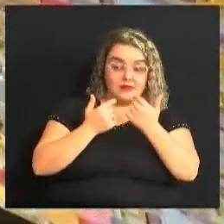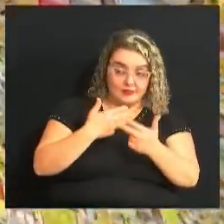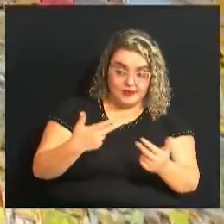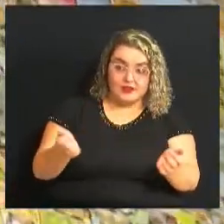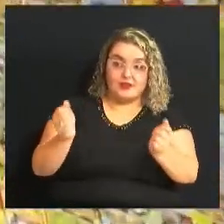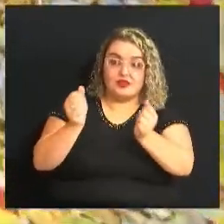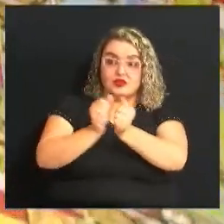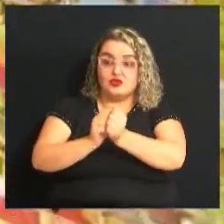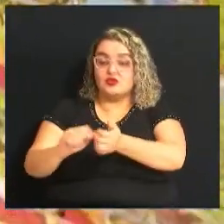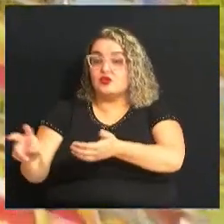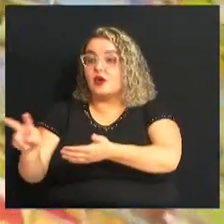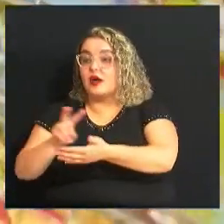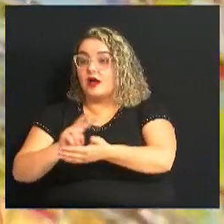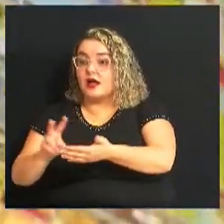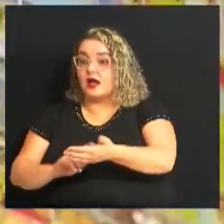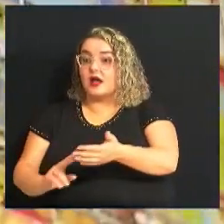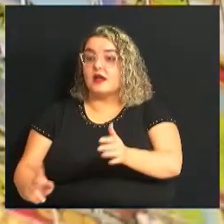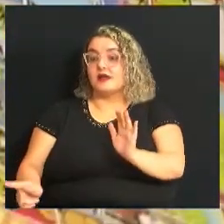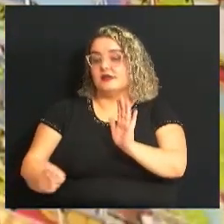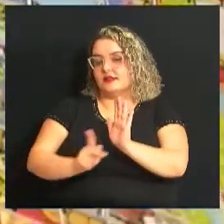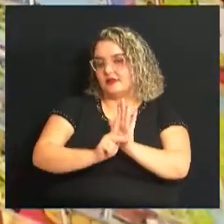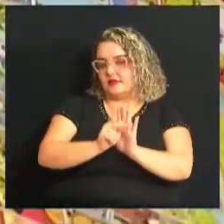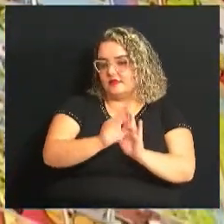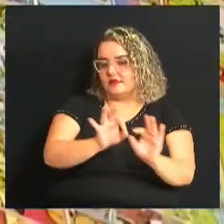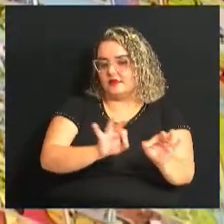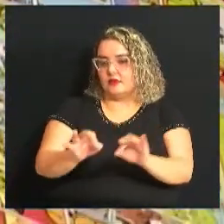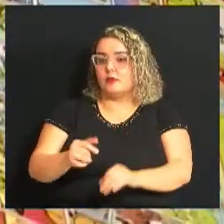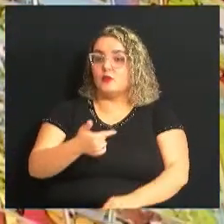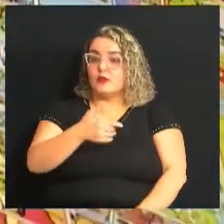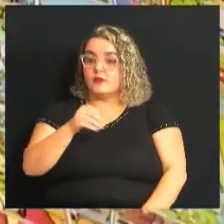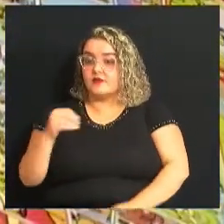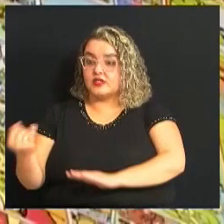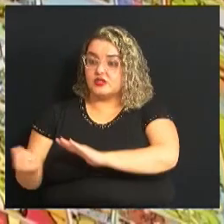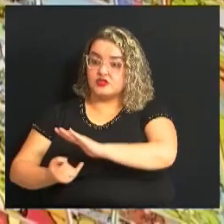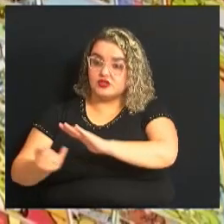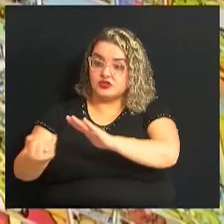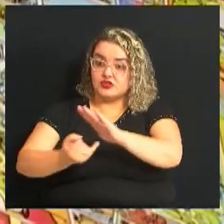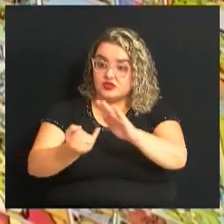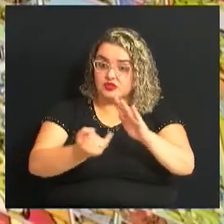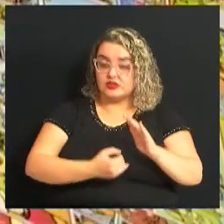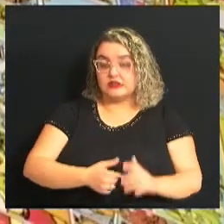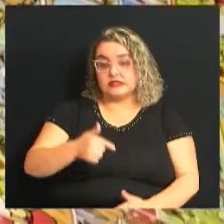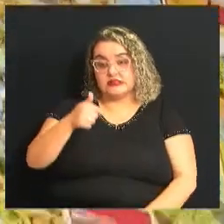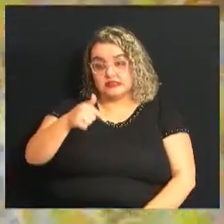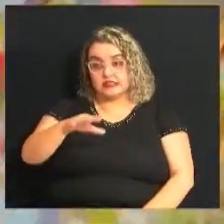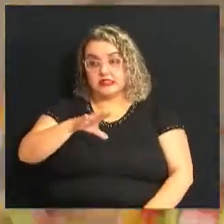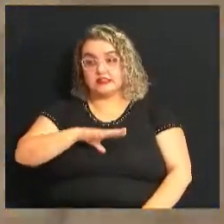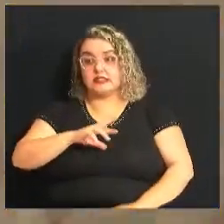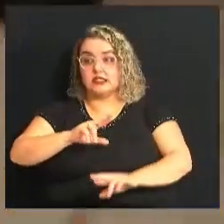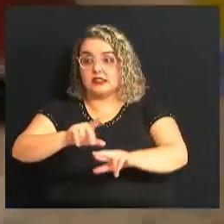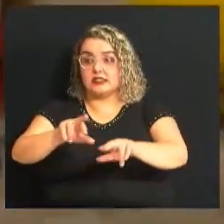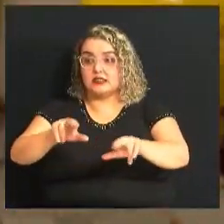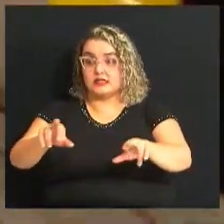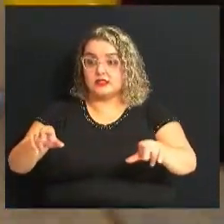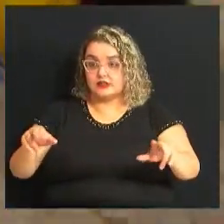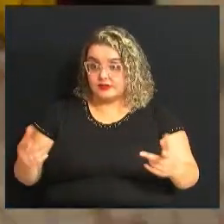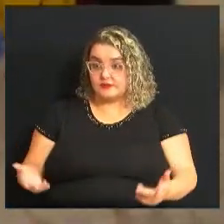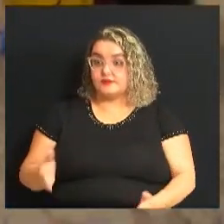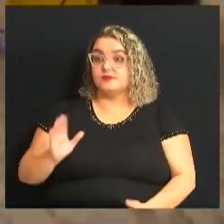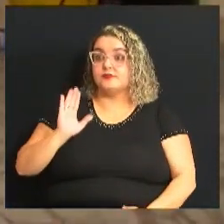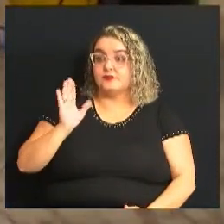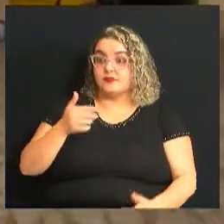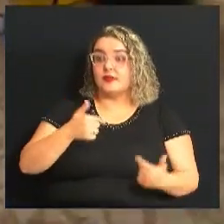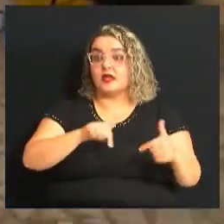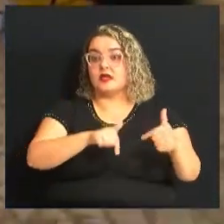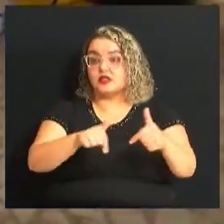projeto, hoje, ele está circulando por 20 instituições, né, em 7 cidades diferentes, e a gente já está